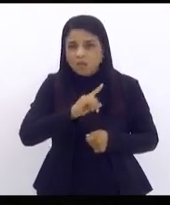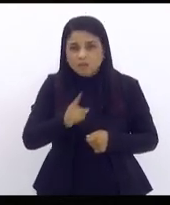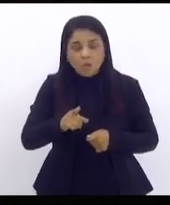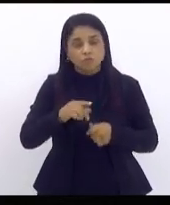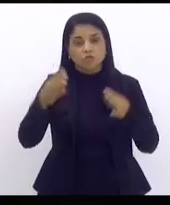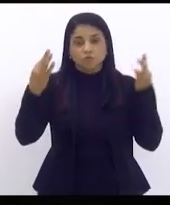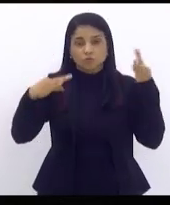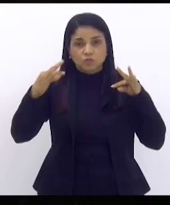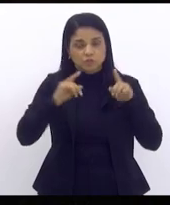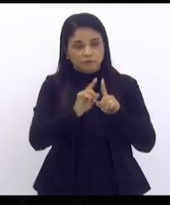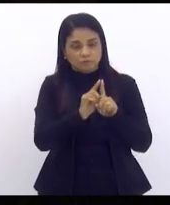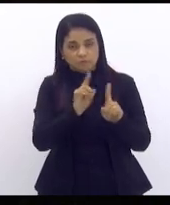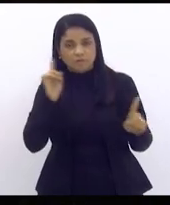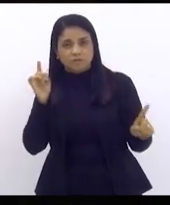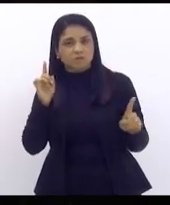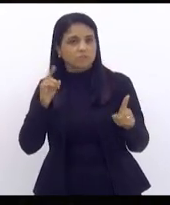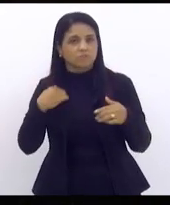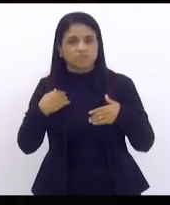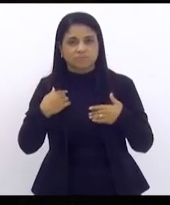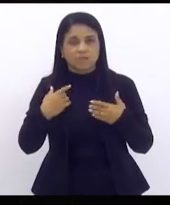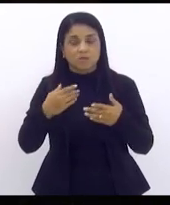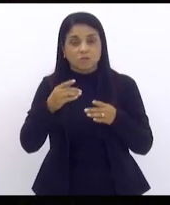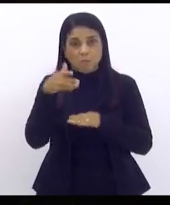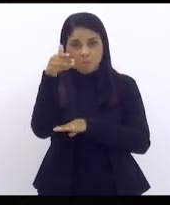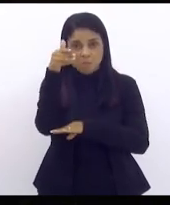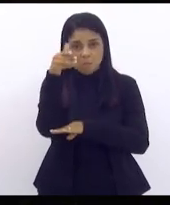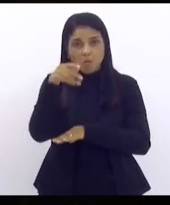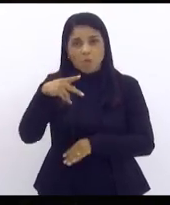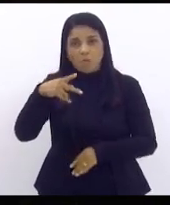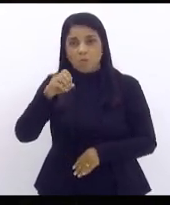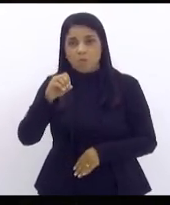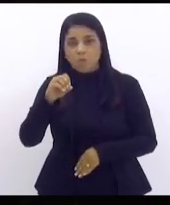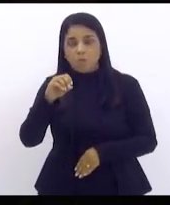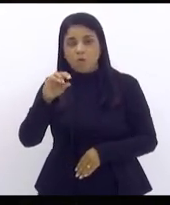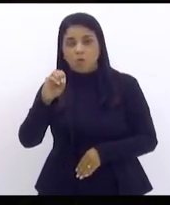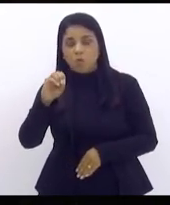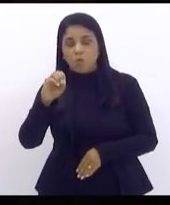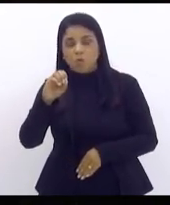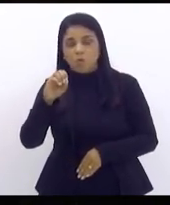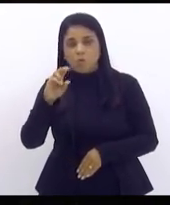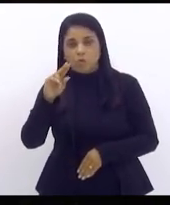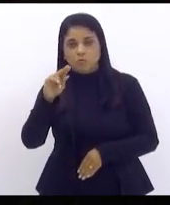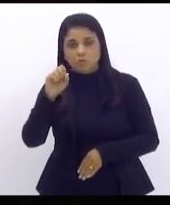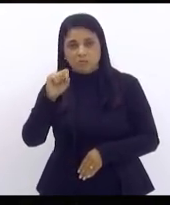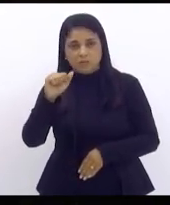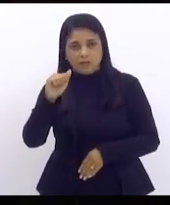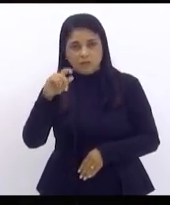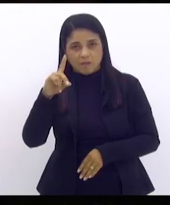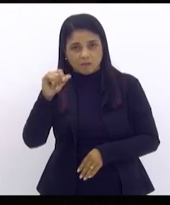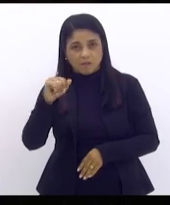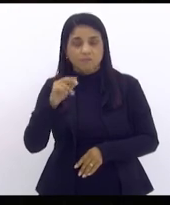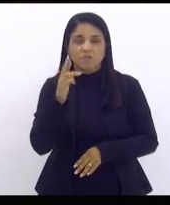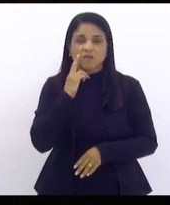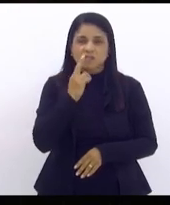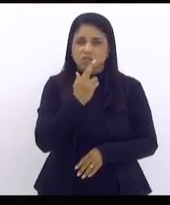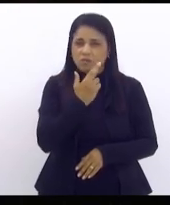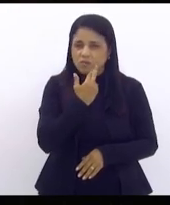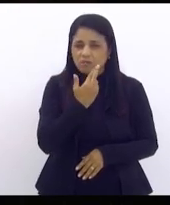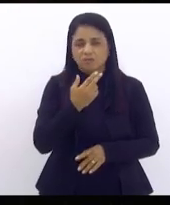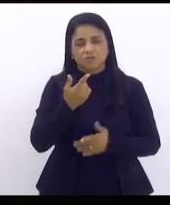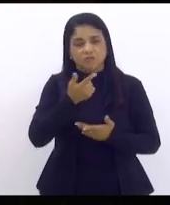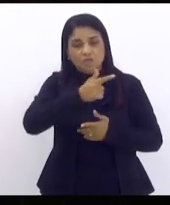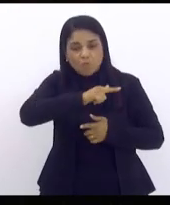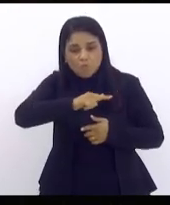Itatiaia por conta dessa máfia. As pousadas vão ficar vazias, os restaurantes vão ficar vazios. A cidade, hein, deputado Rodrigo,